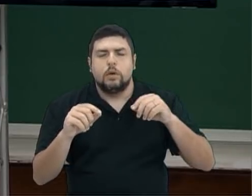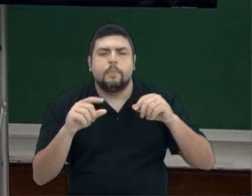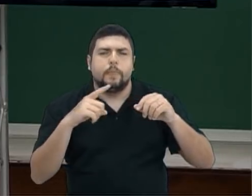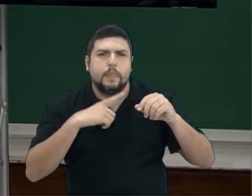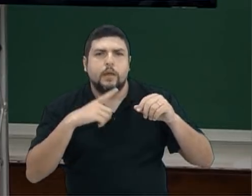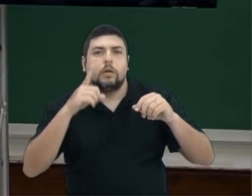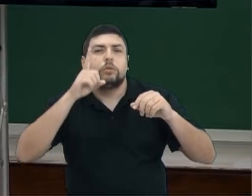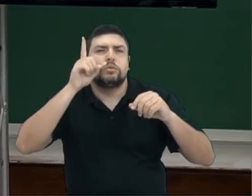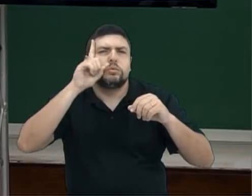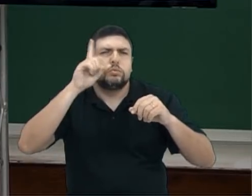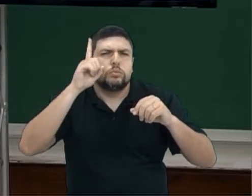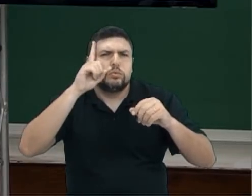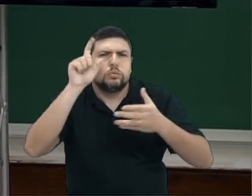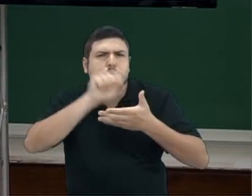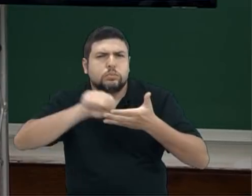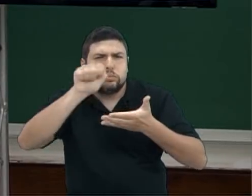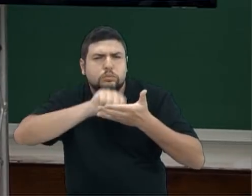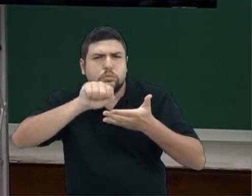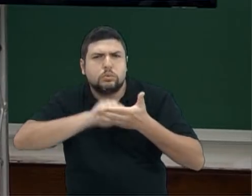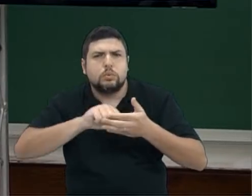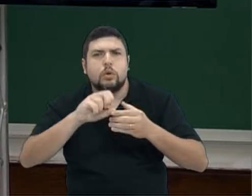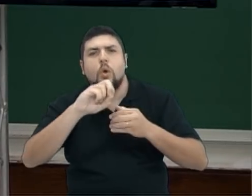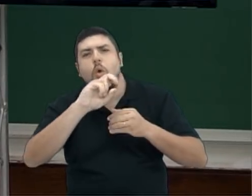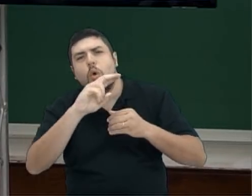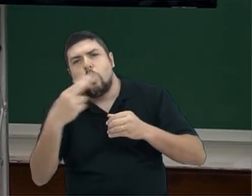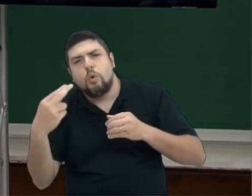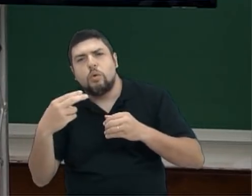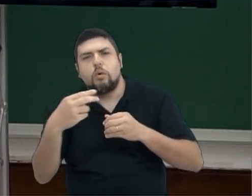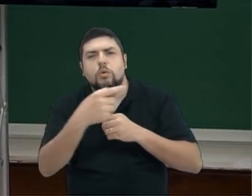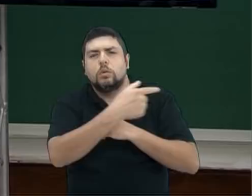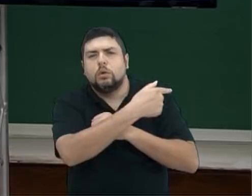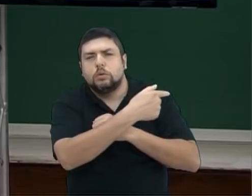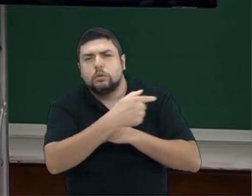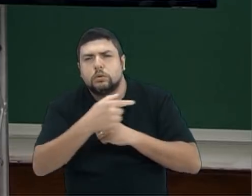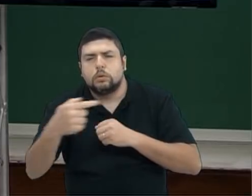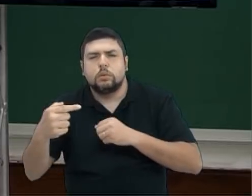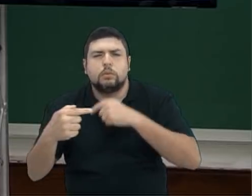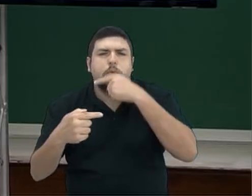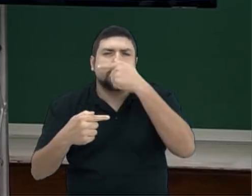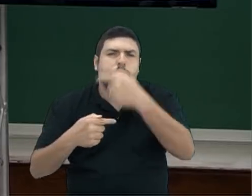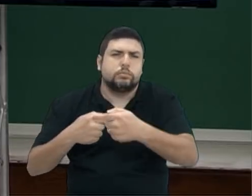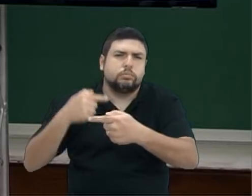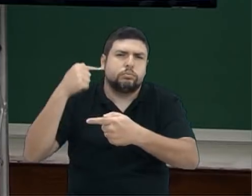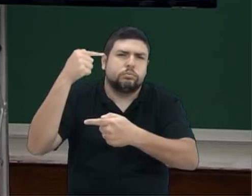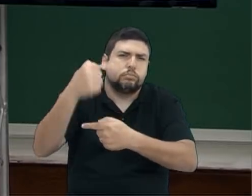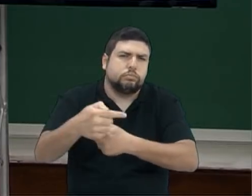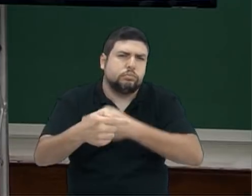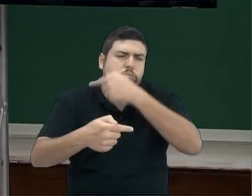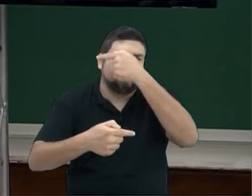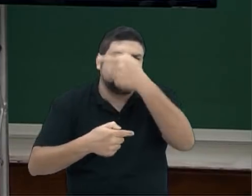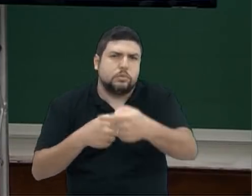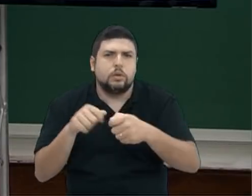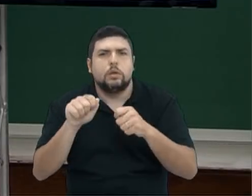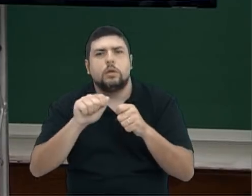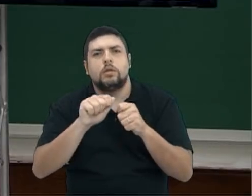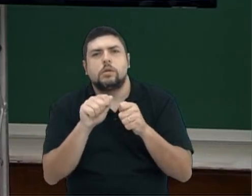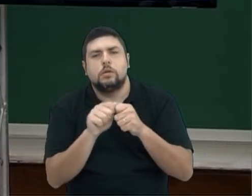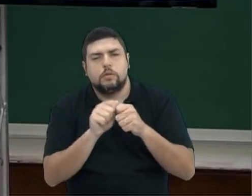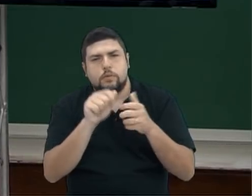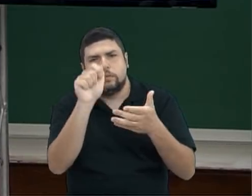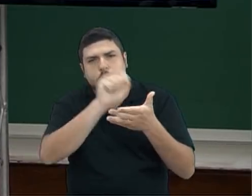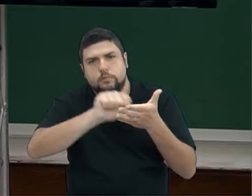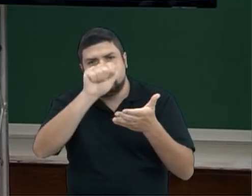ou semanalmente, tem esse objetivo de ser uma escrita que se faz